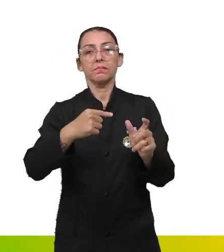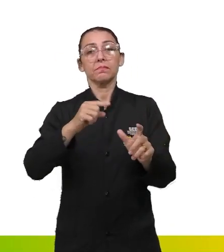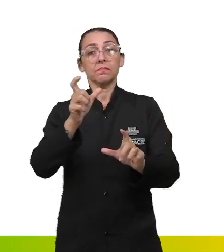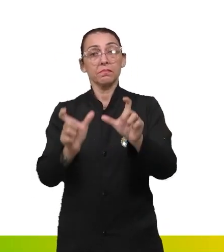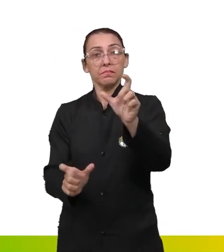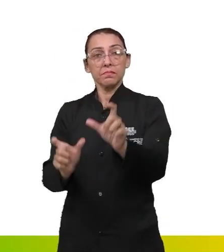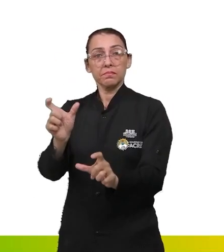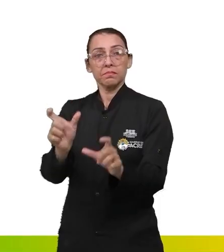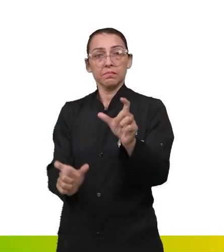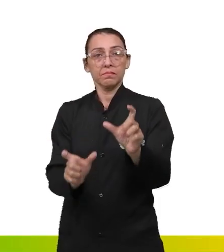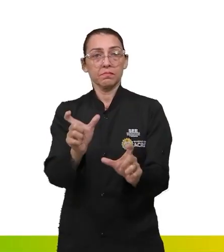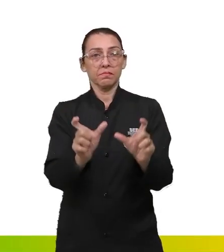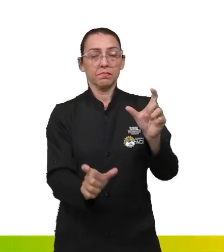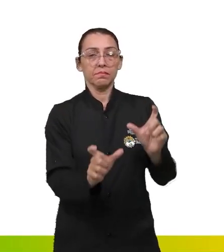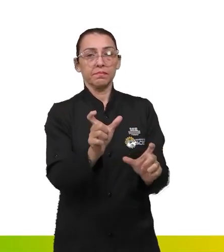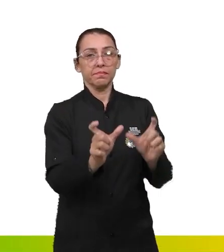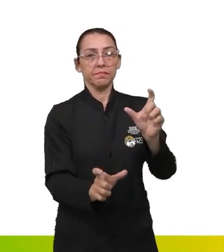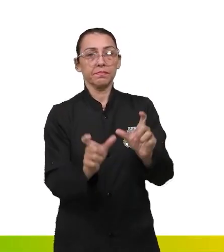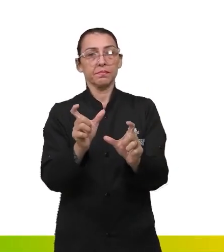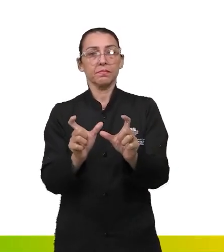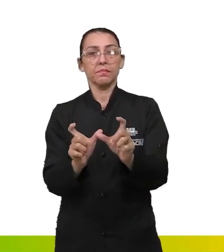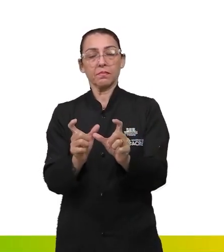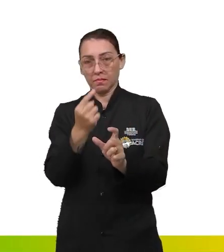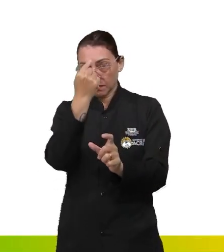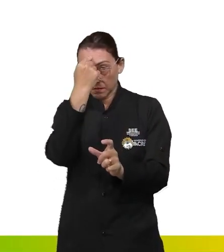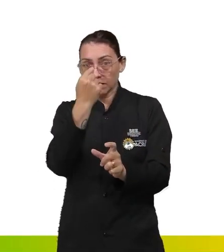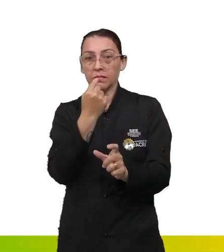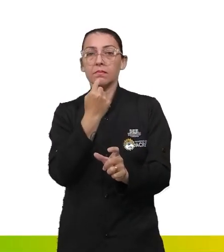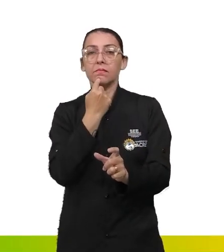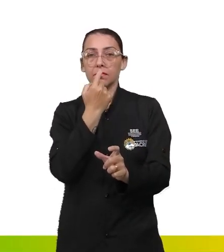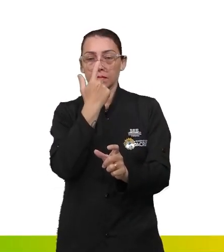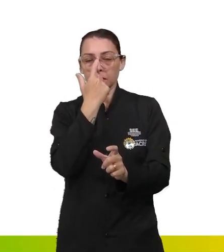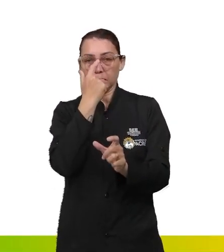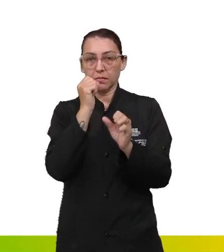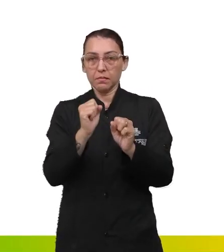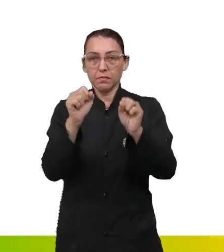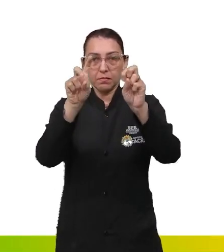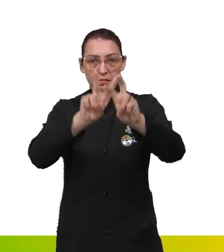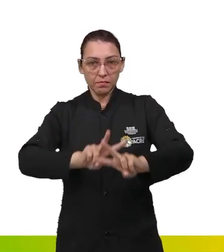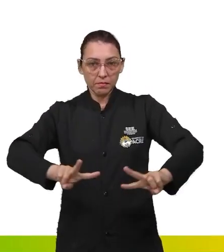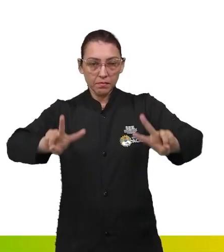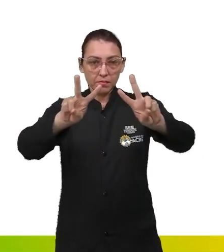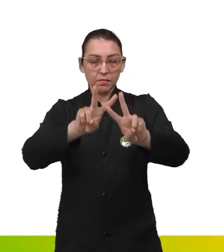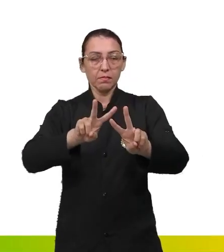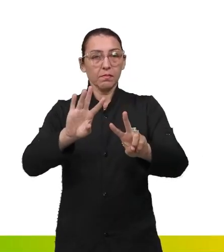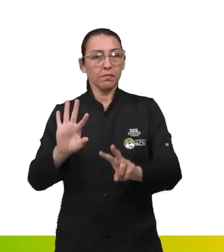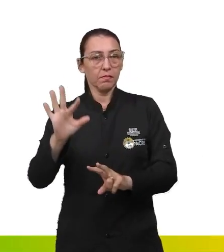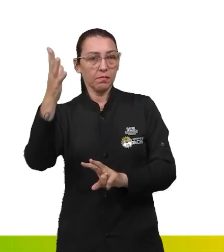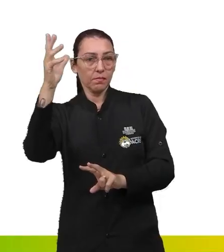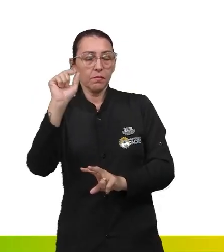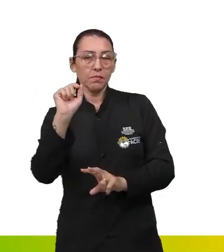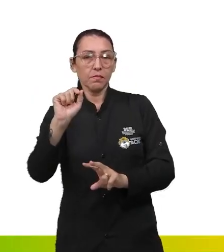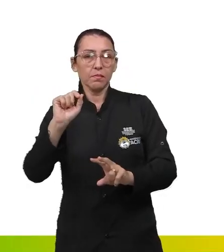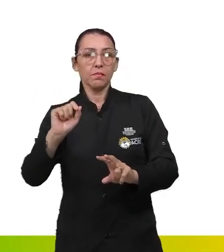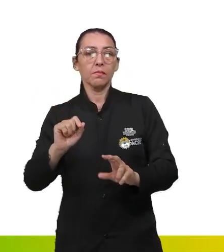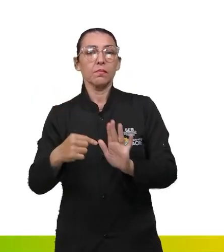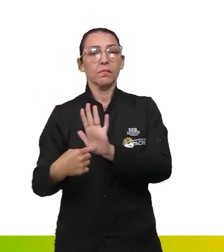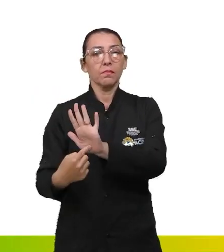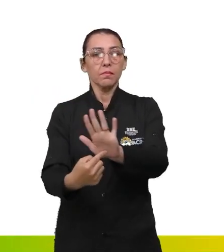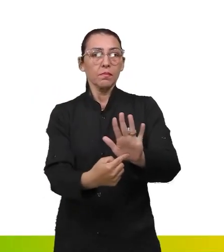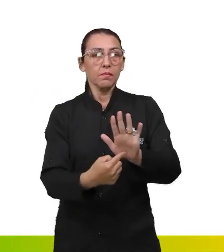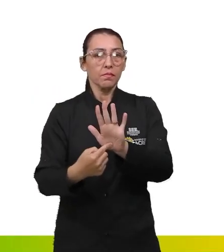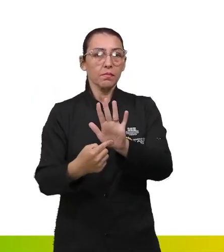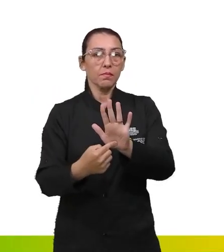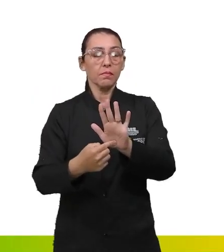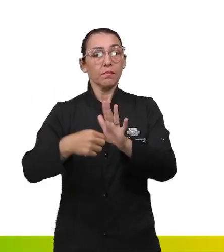estão centralizadas ao meio da imagem. Podemos visualizar que está ocorrendo o quê? Uma